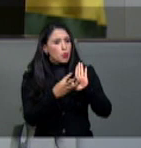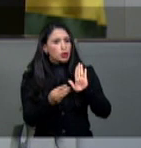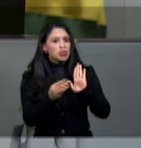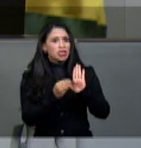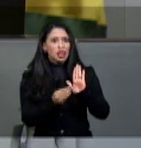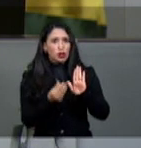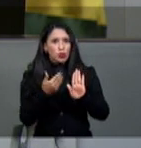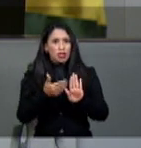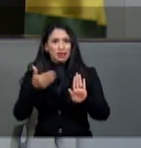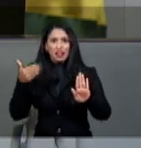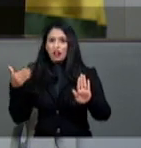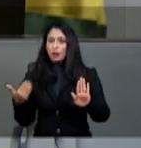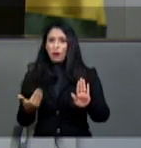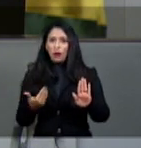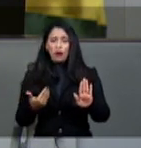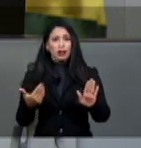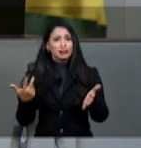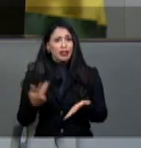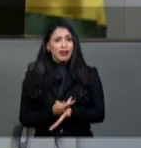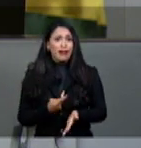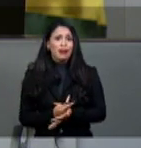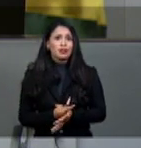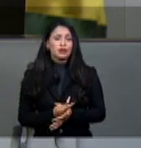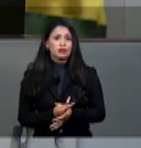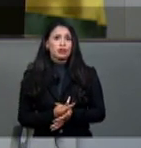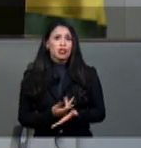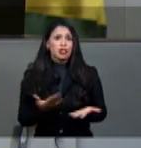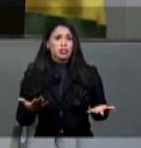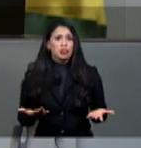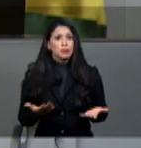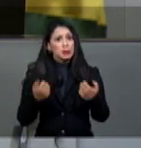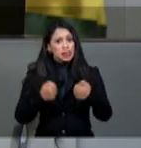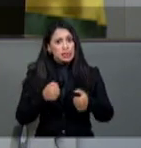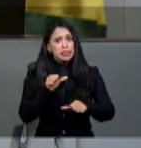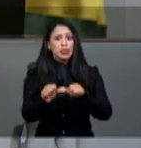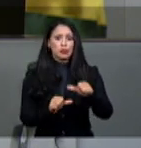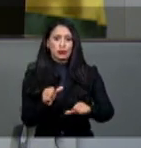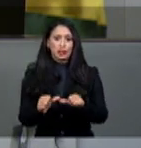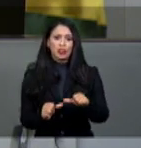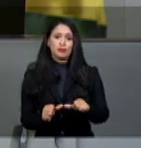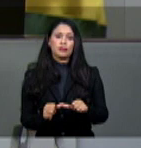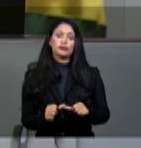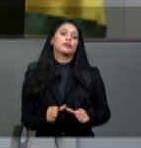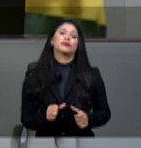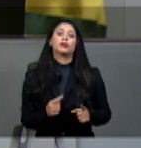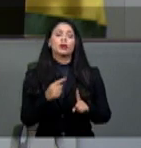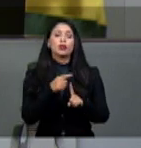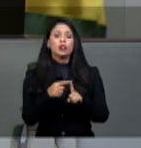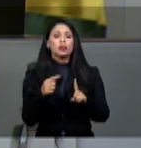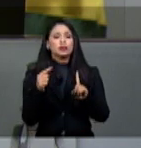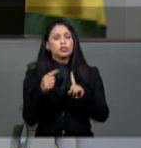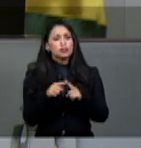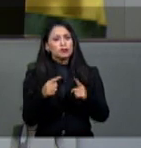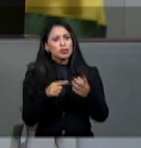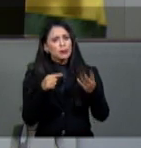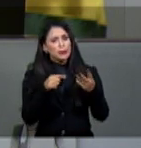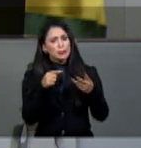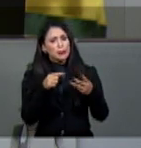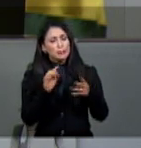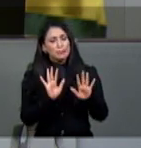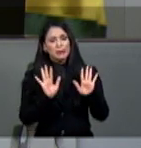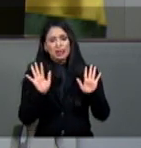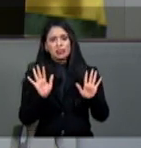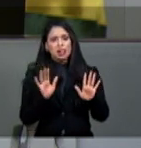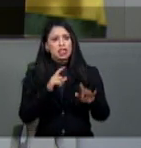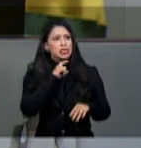prevalecendo não deu certo e que era preciso mudar o ponto único que ficou com alguma divergência E foi exatamente sobre alguns pontos do